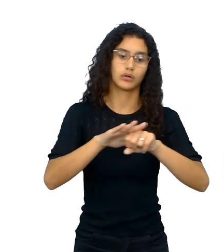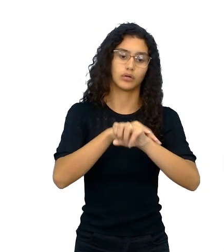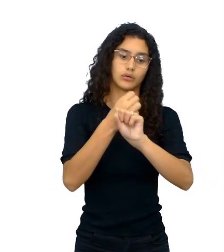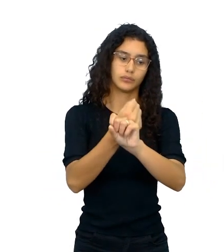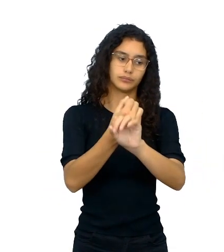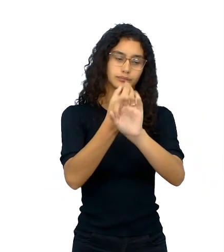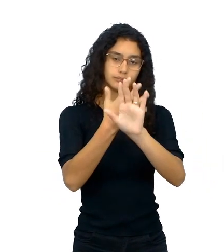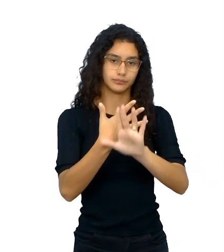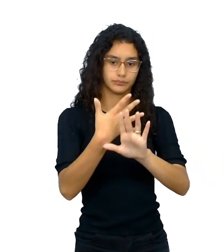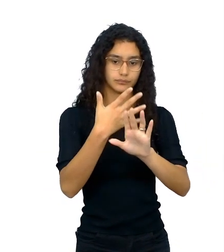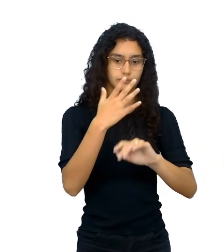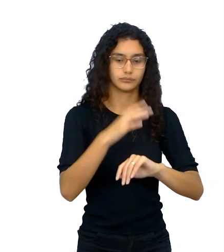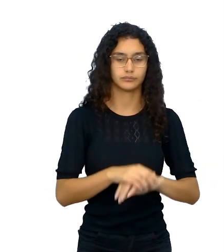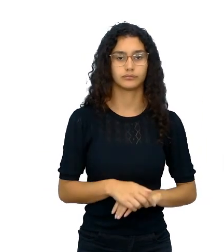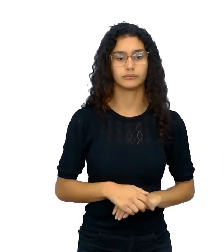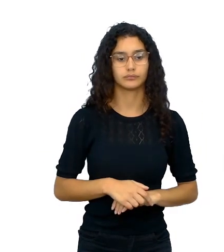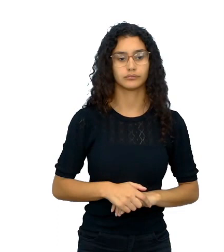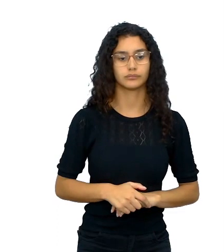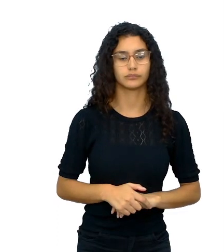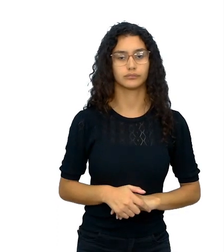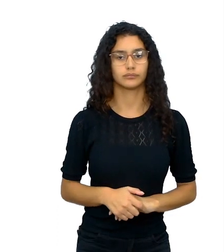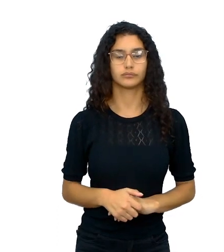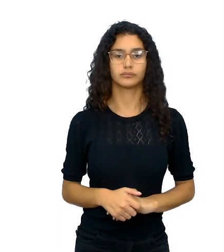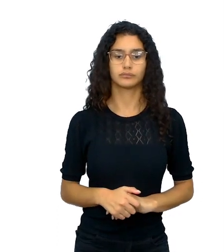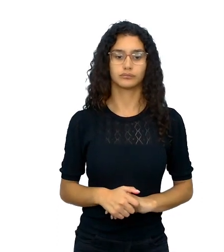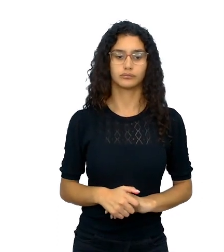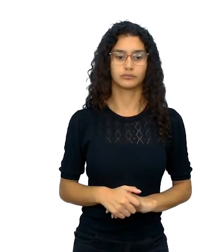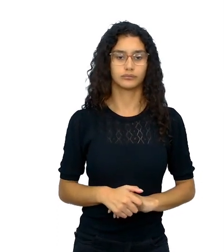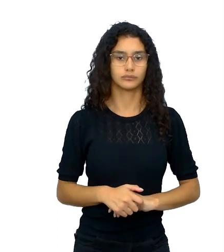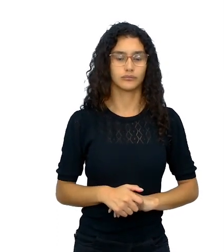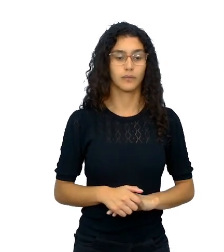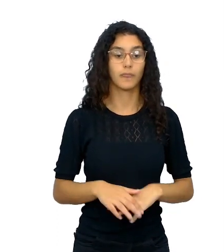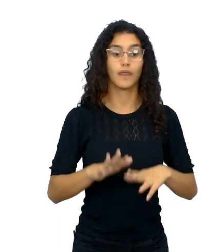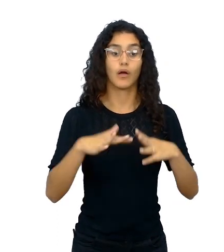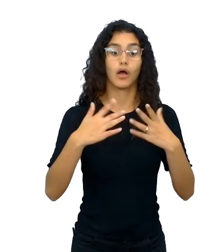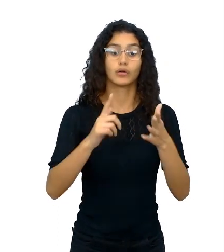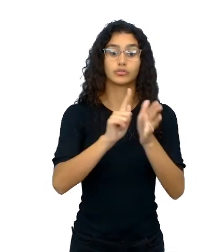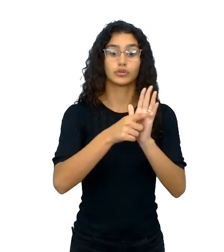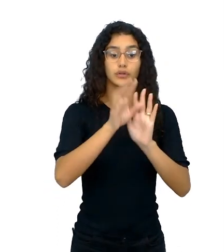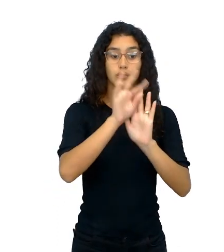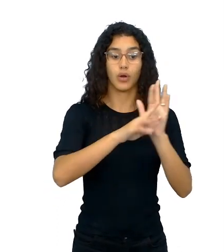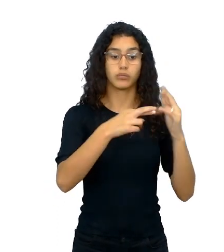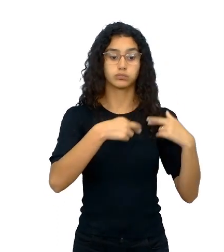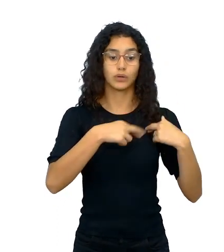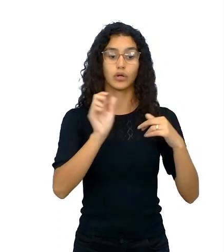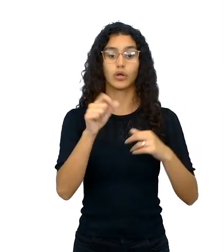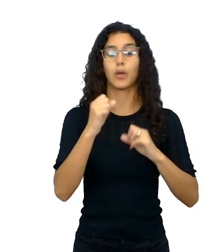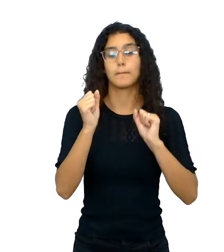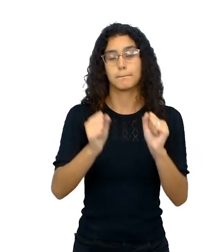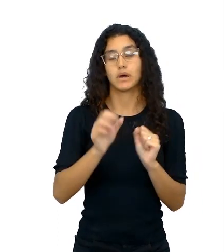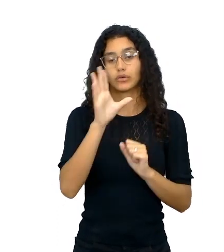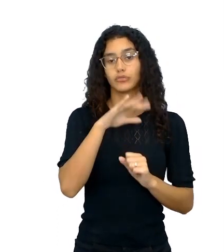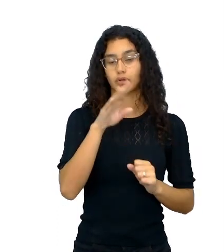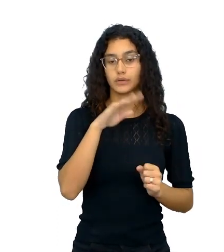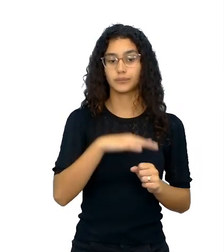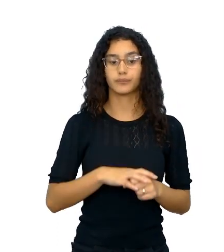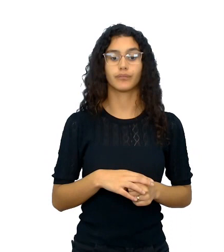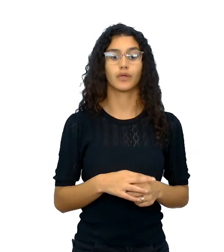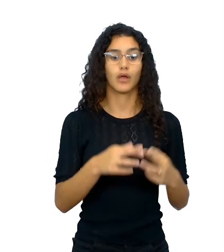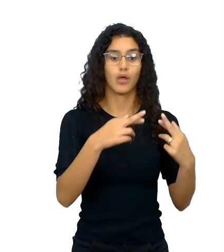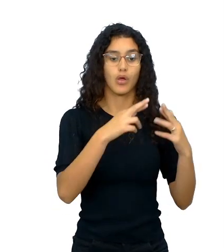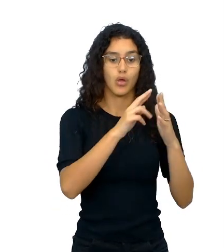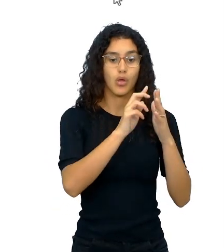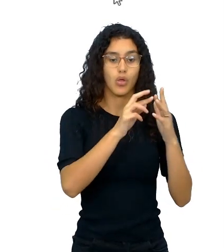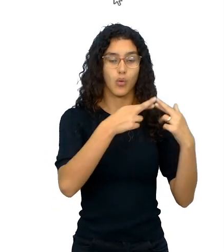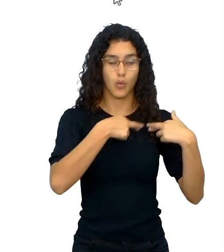na roda literária virtual. Quanto ao gênero textual romance, o que nós podemos dizer? Que o